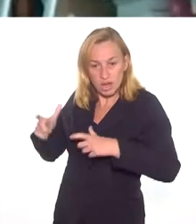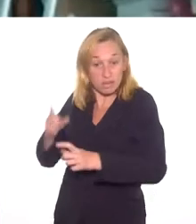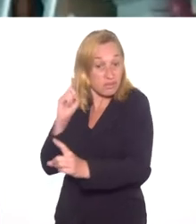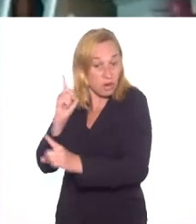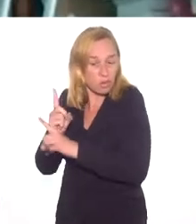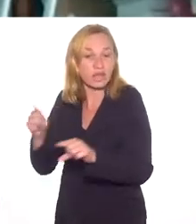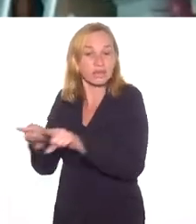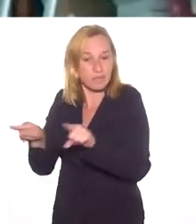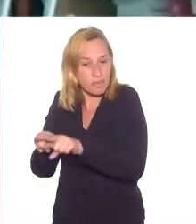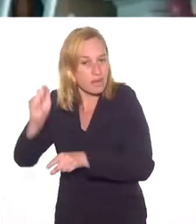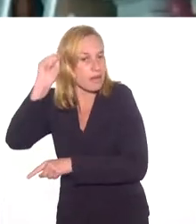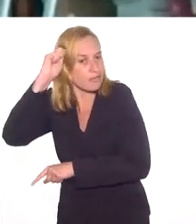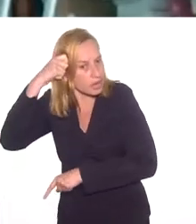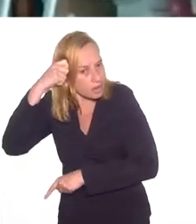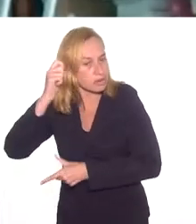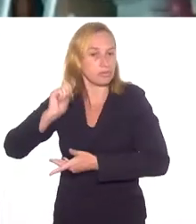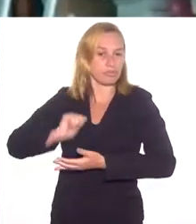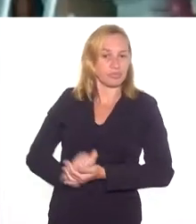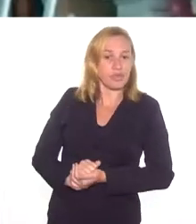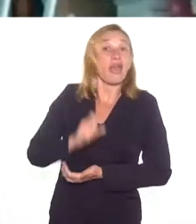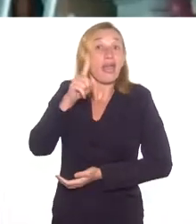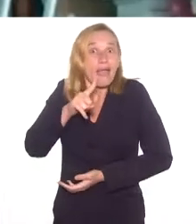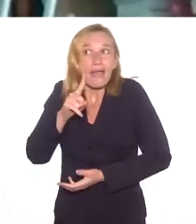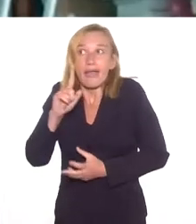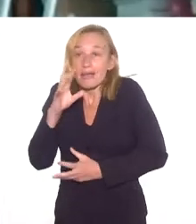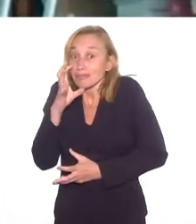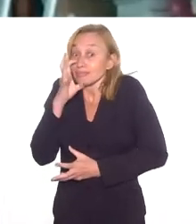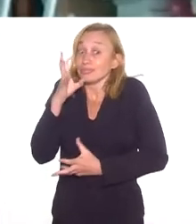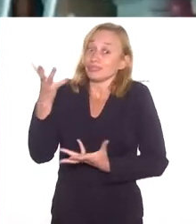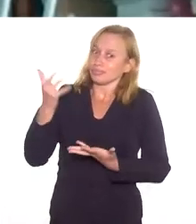no campo, você vai encontrar também africanos.